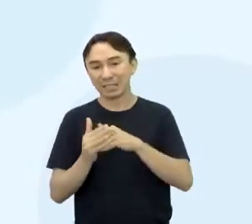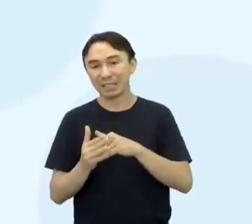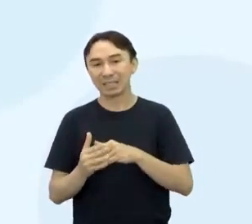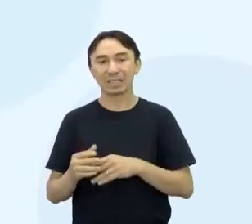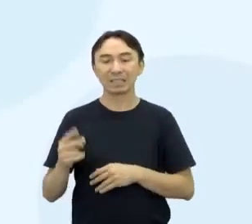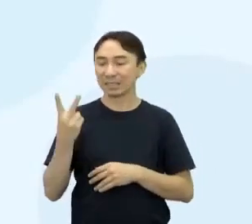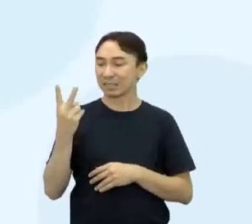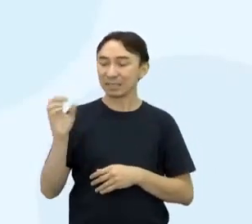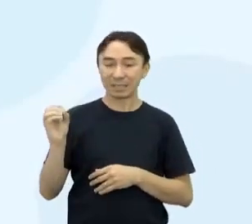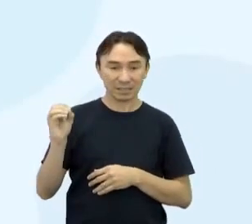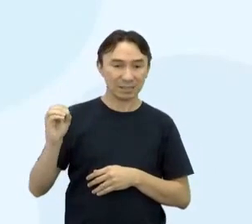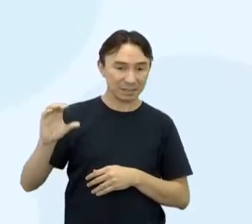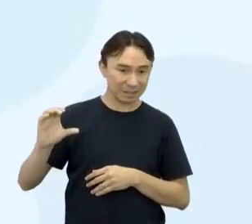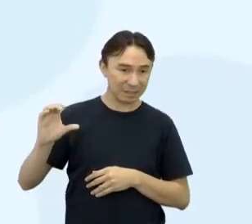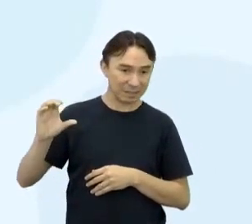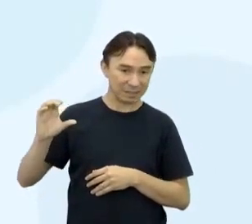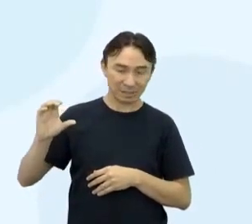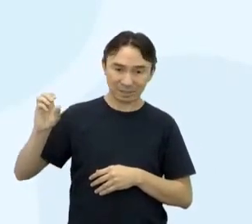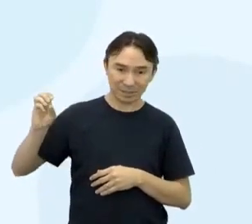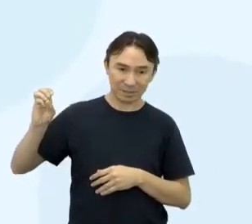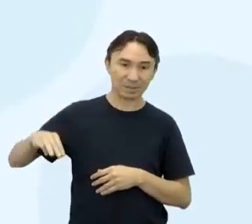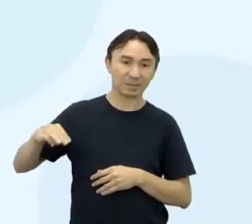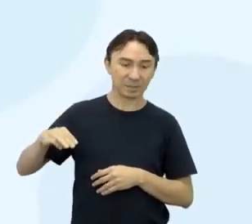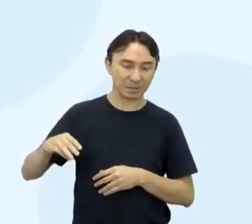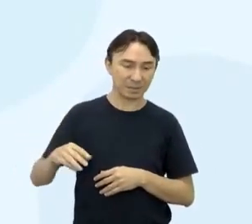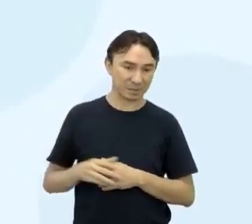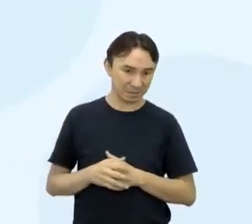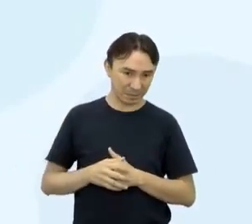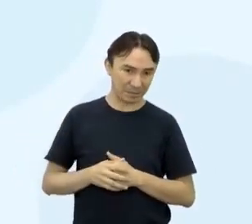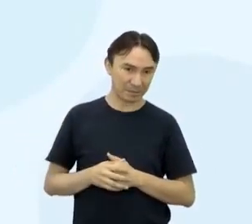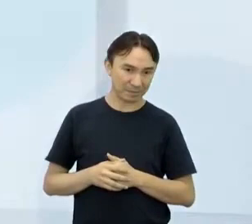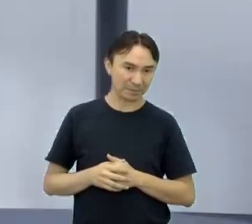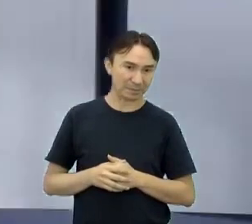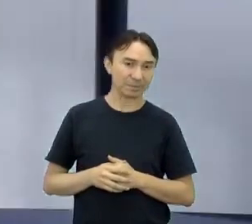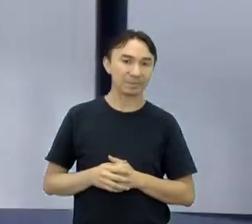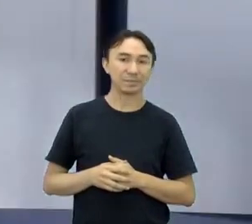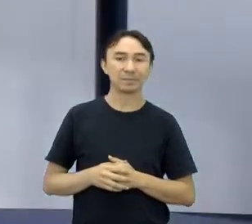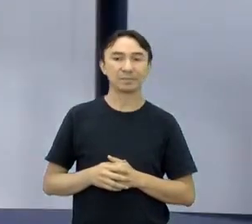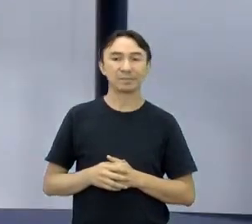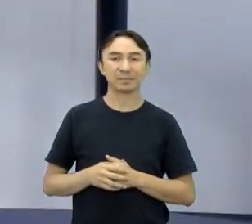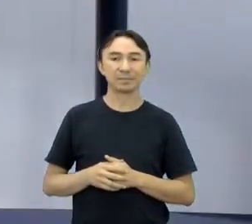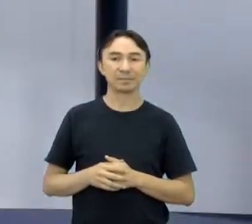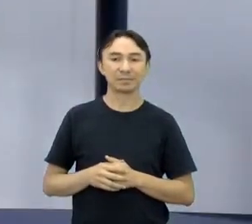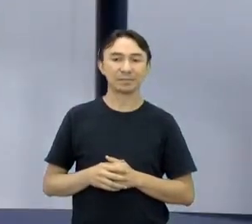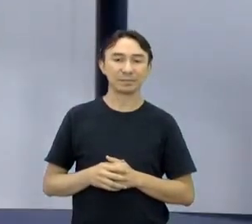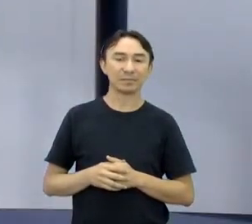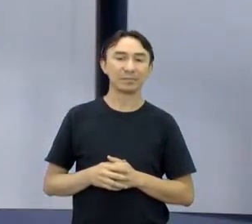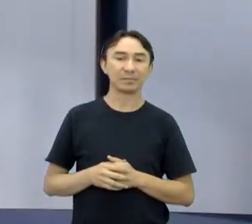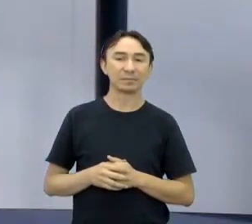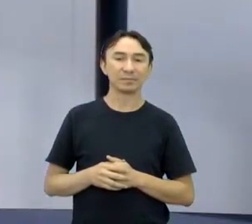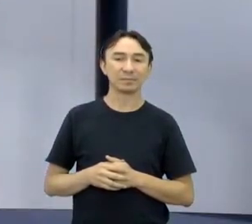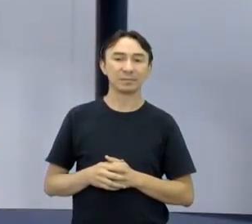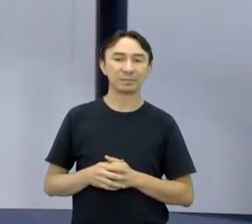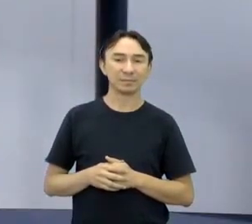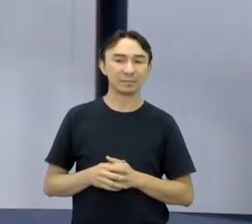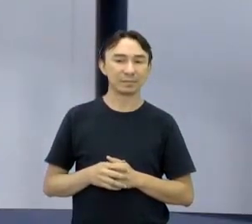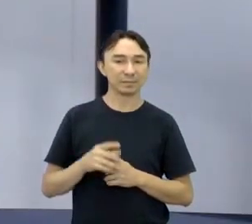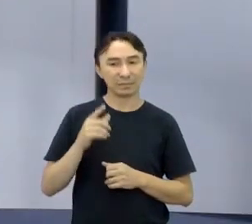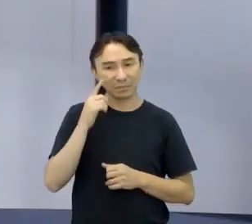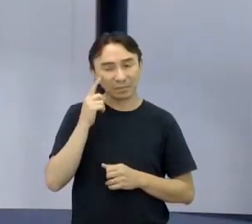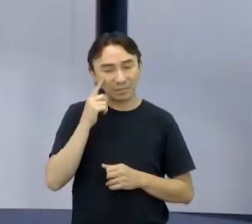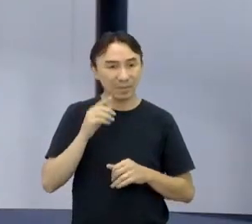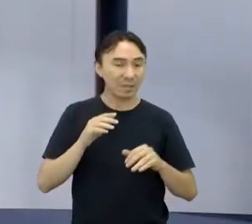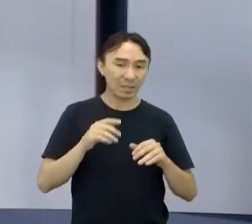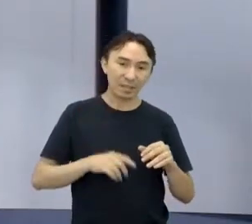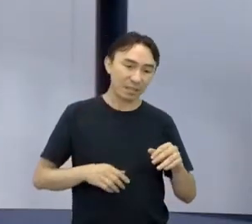20, chegar a bolinha chegar no 20 centímetros. Então, desculpa, variações